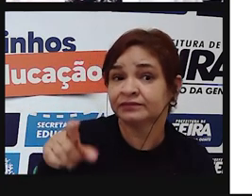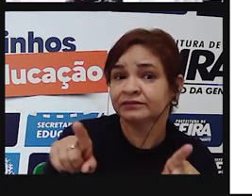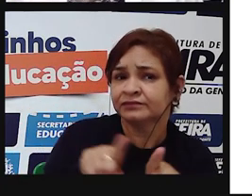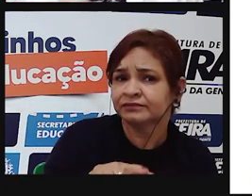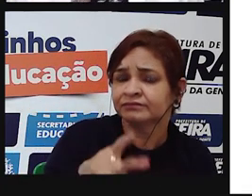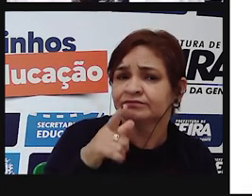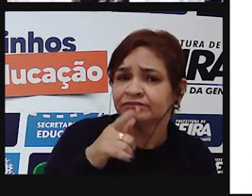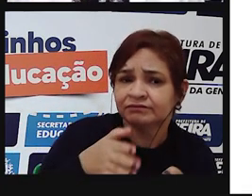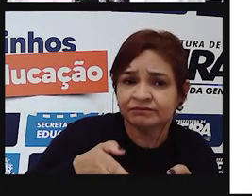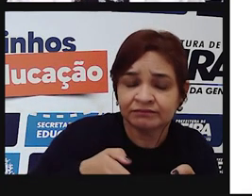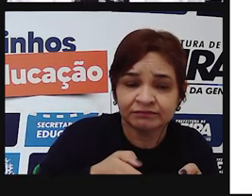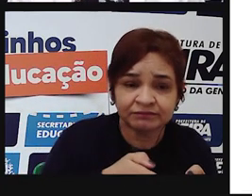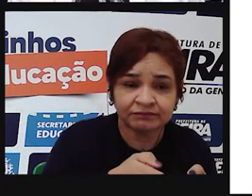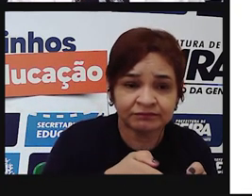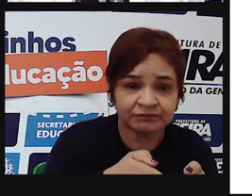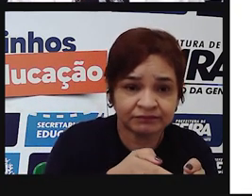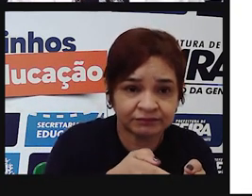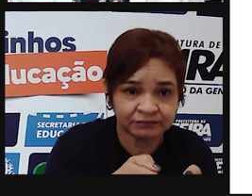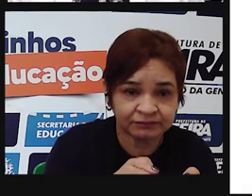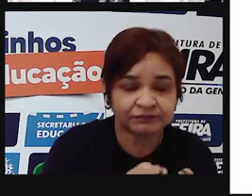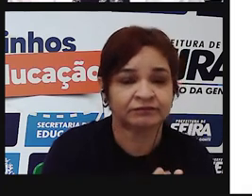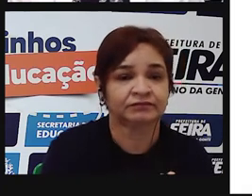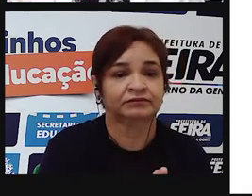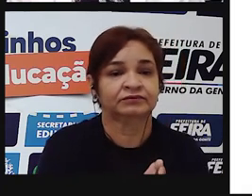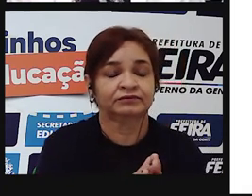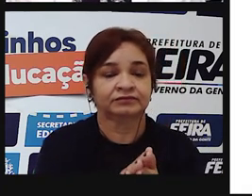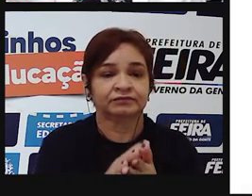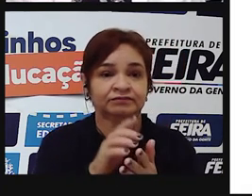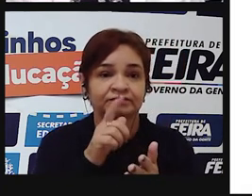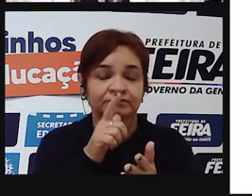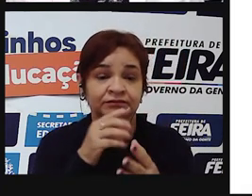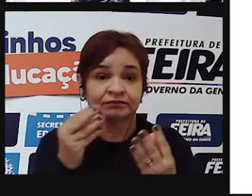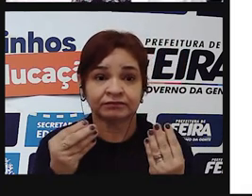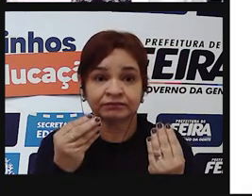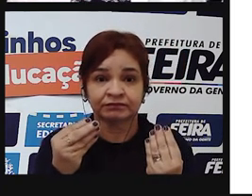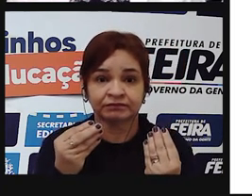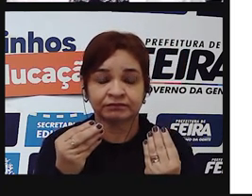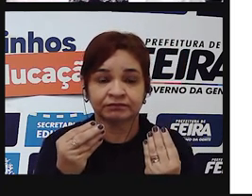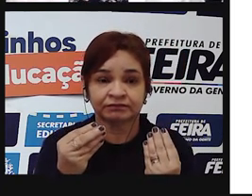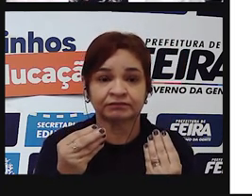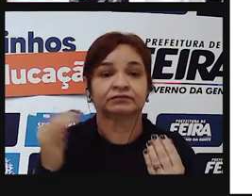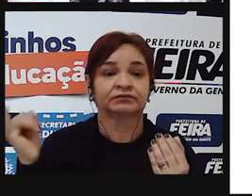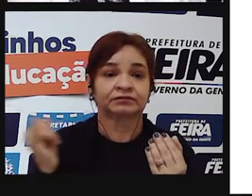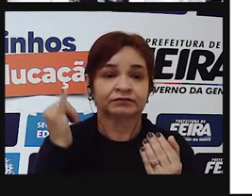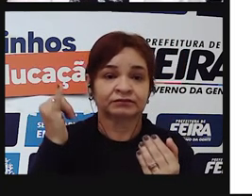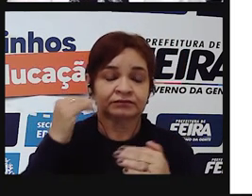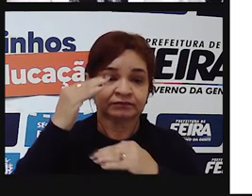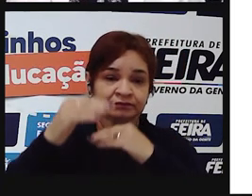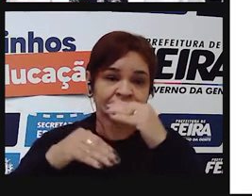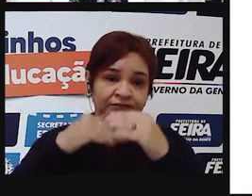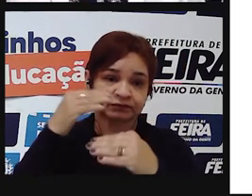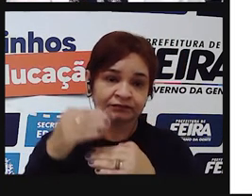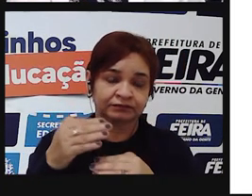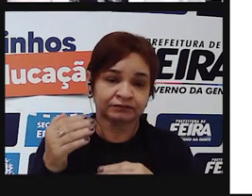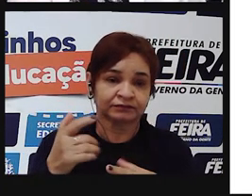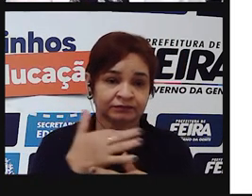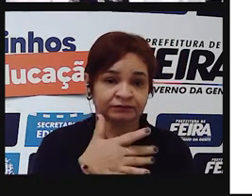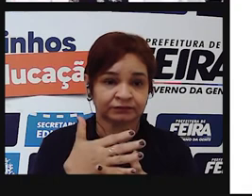encanada, né? Isso também mostra o potencial de desenvolvimento dessa